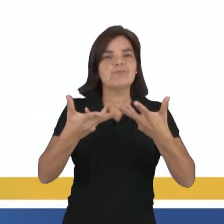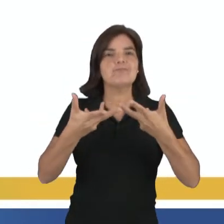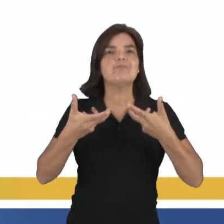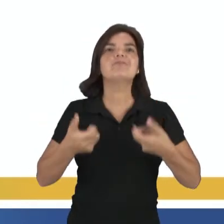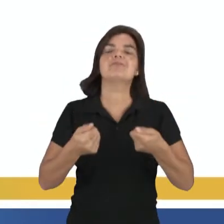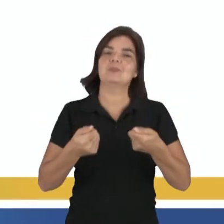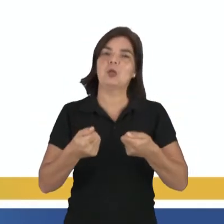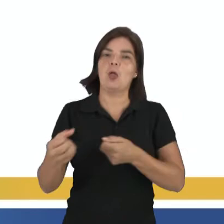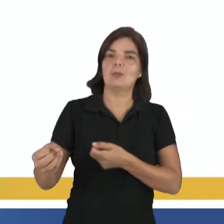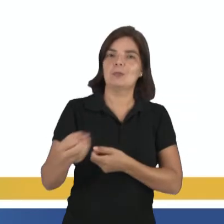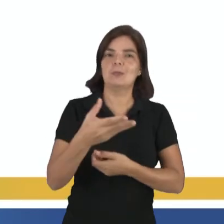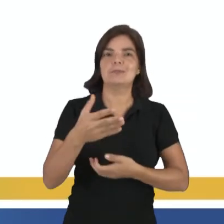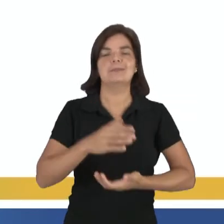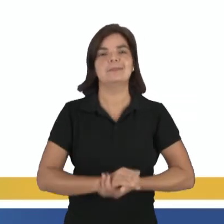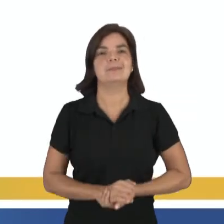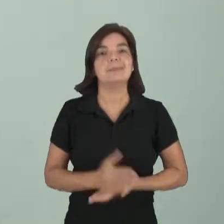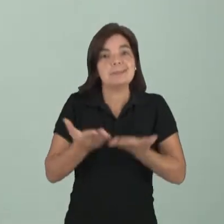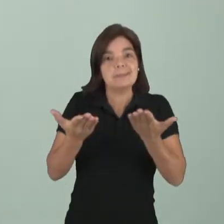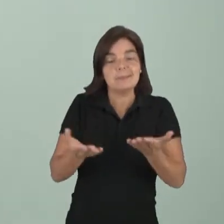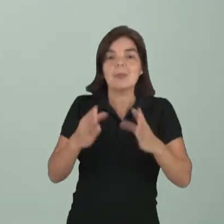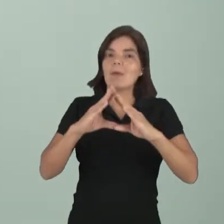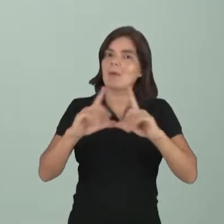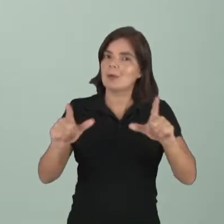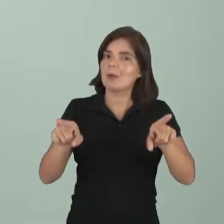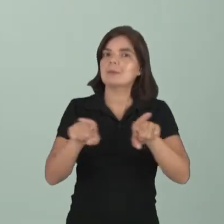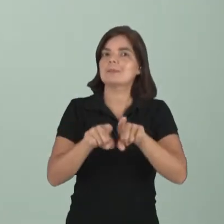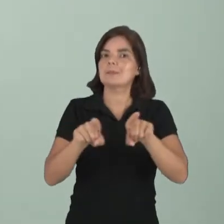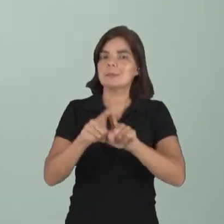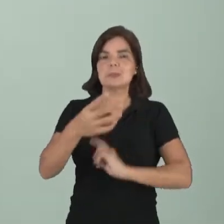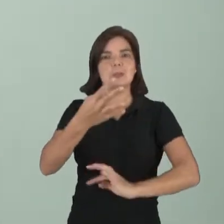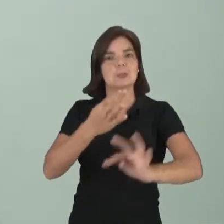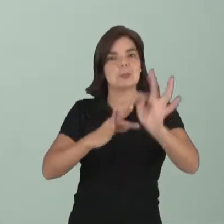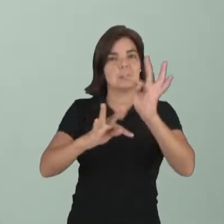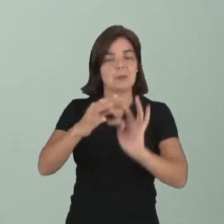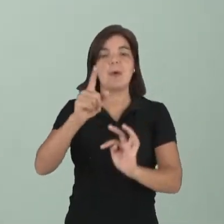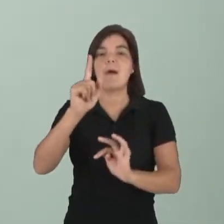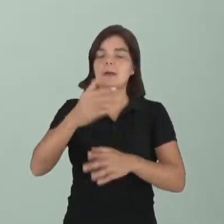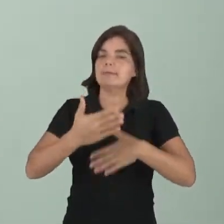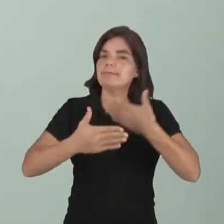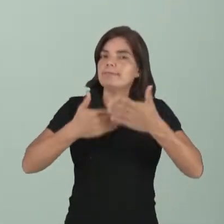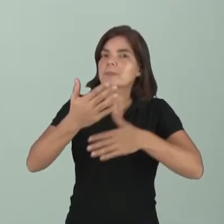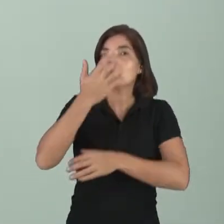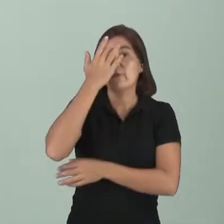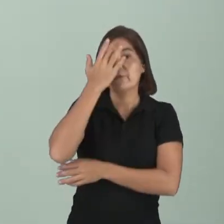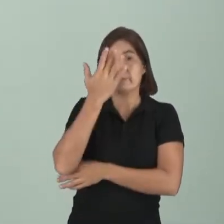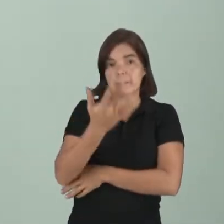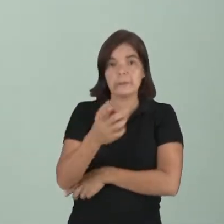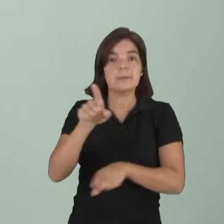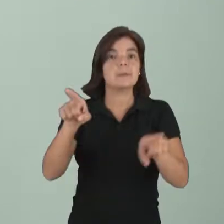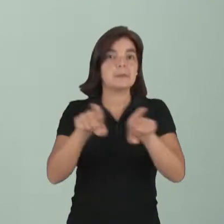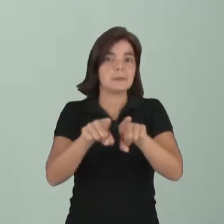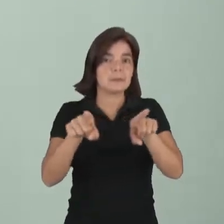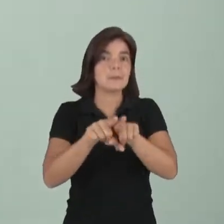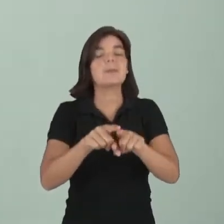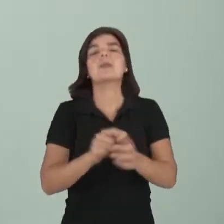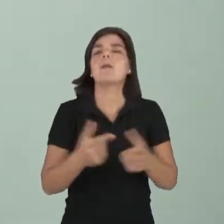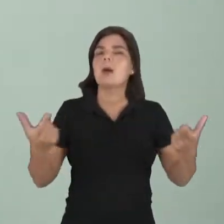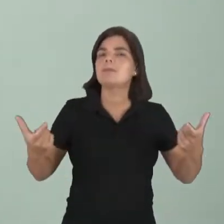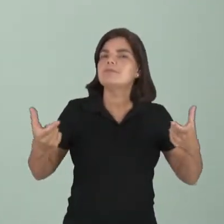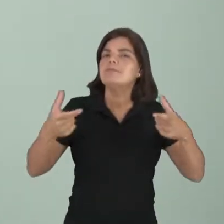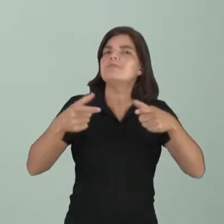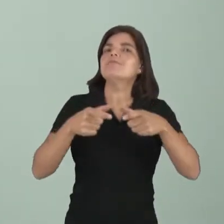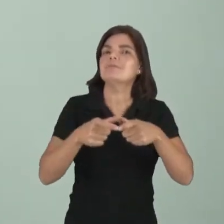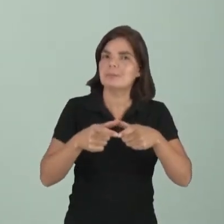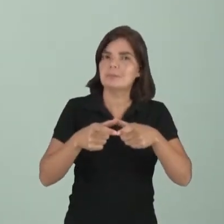eficiência em prol da inovação. Então, logicamente, a tecnologia, como esse processo facilitador, ela vem para